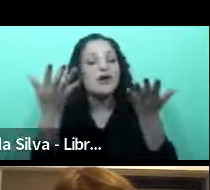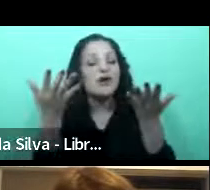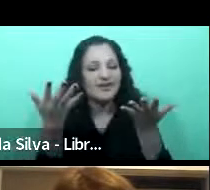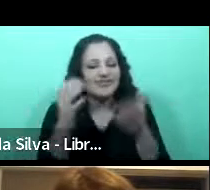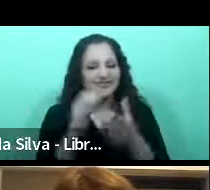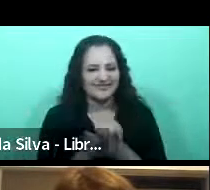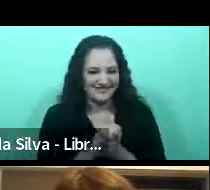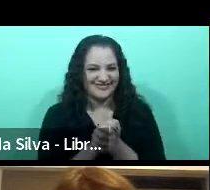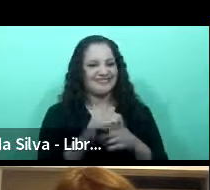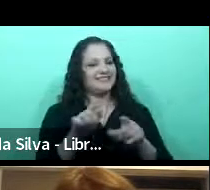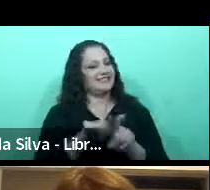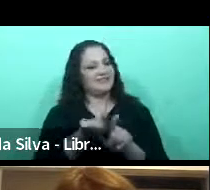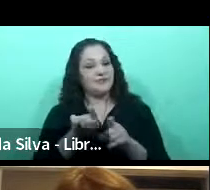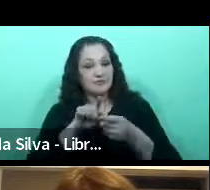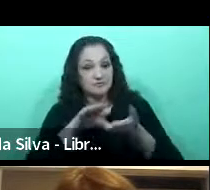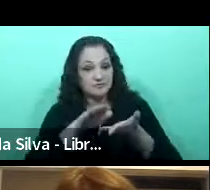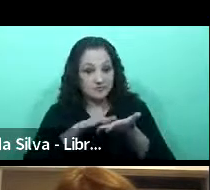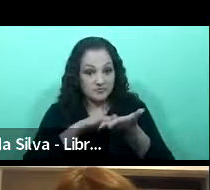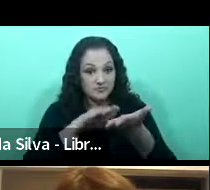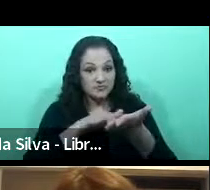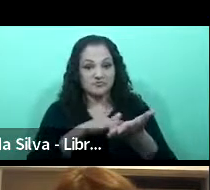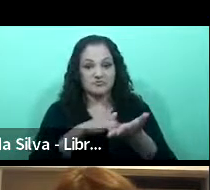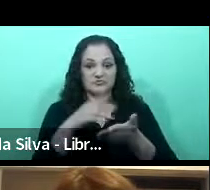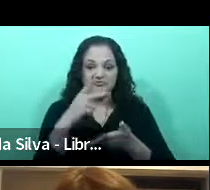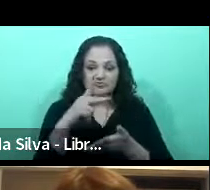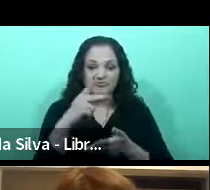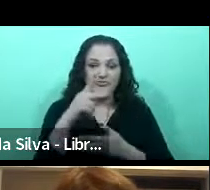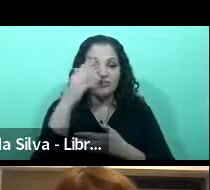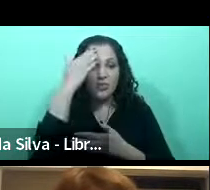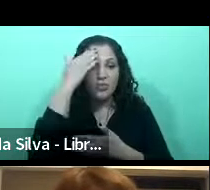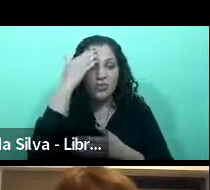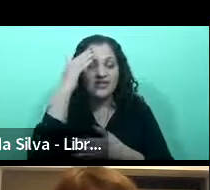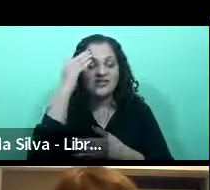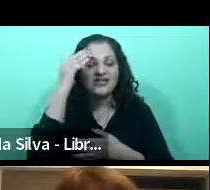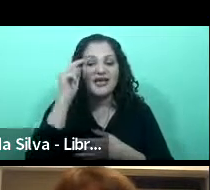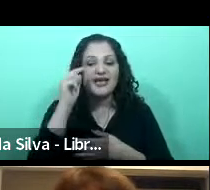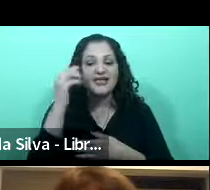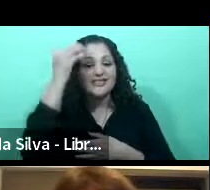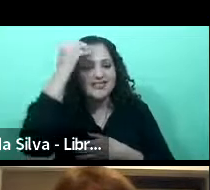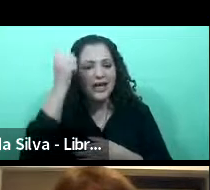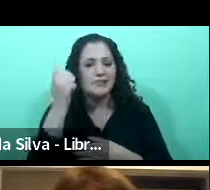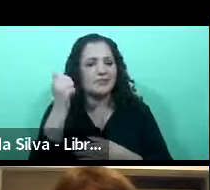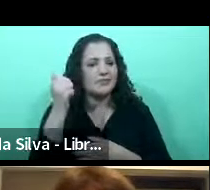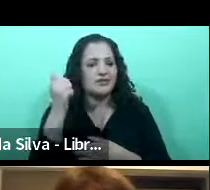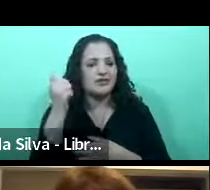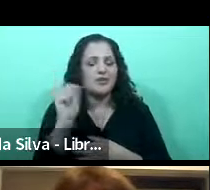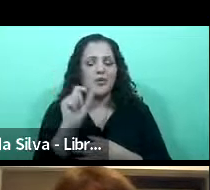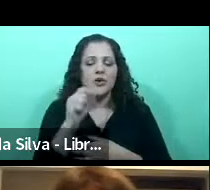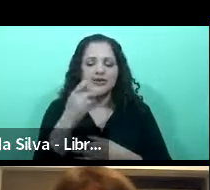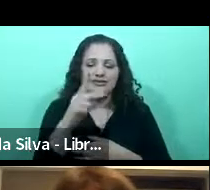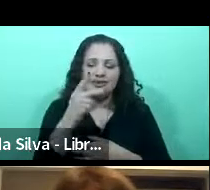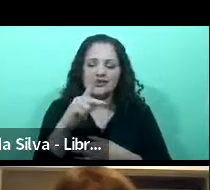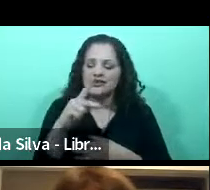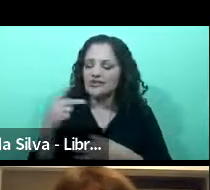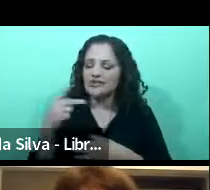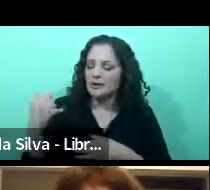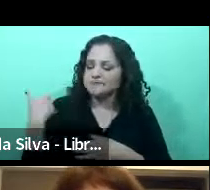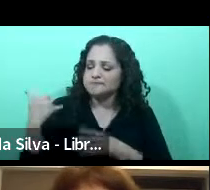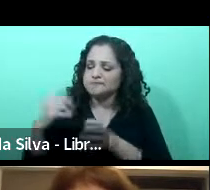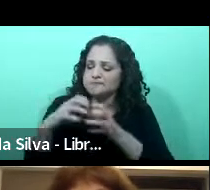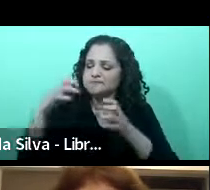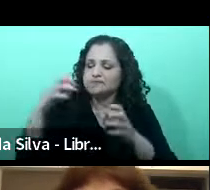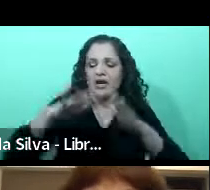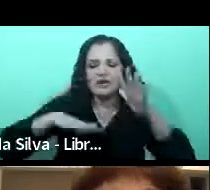de também do reconhecimento do seu próprio envelhecimento, né? Às vezes a gente faz algumas atividades que a pessoa